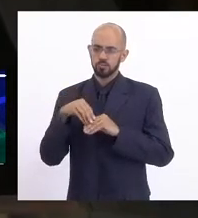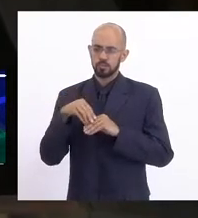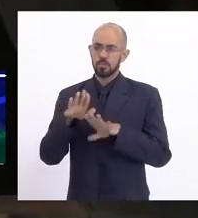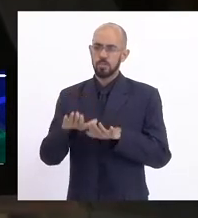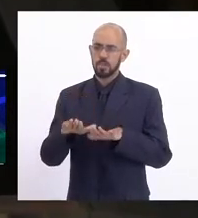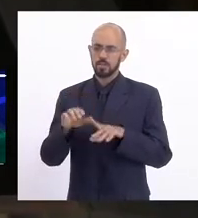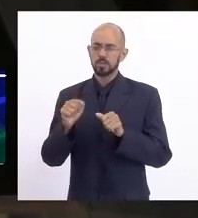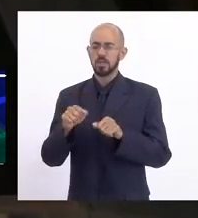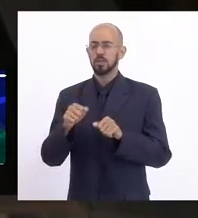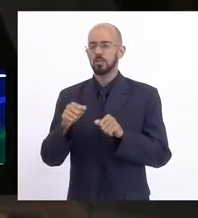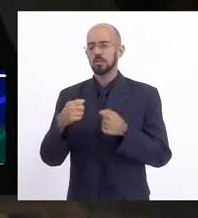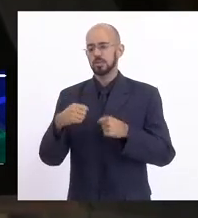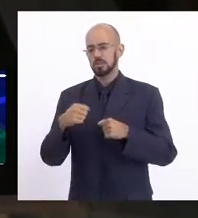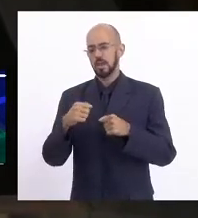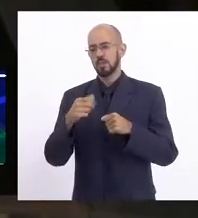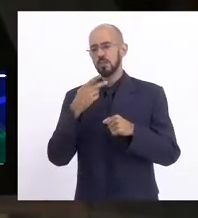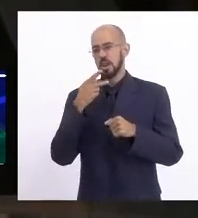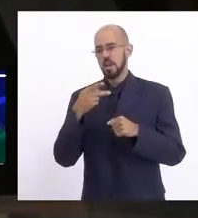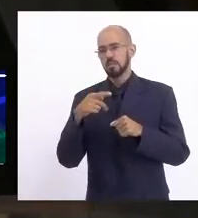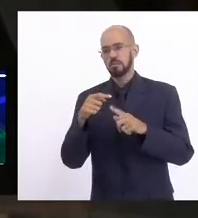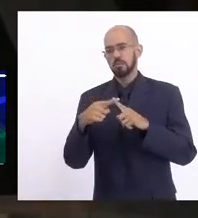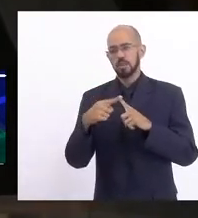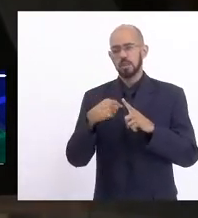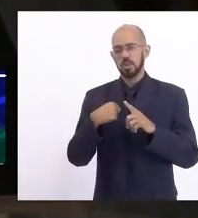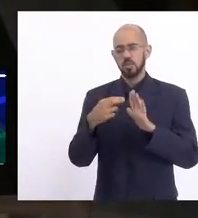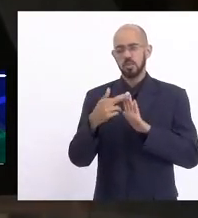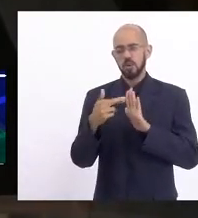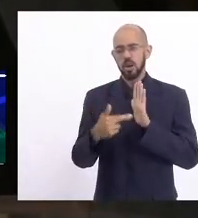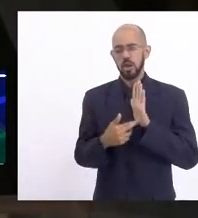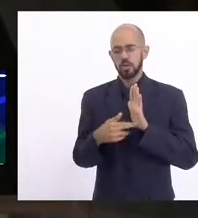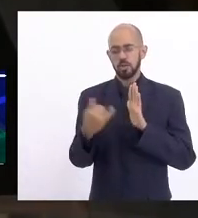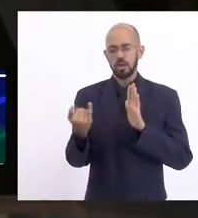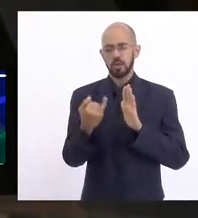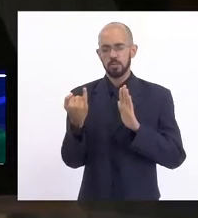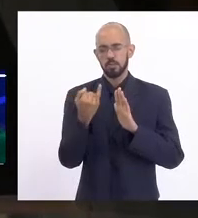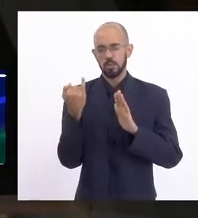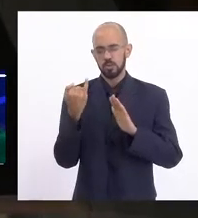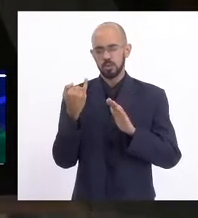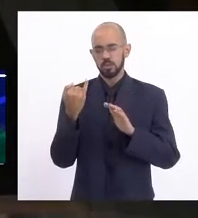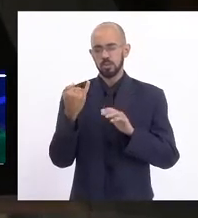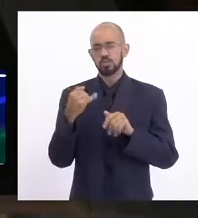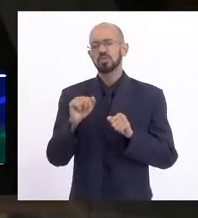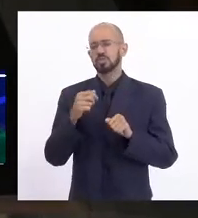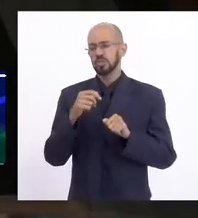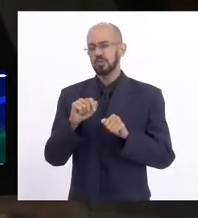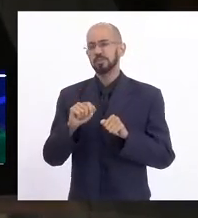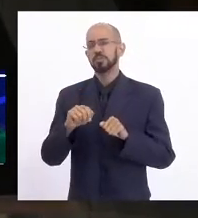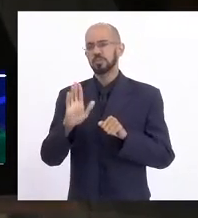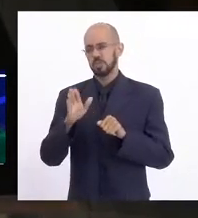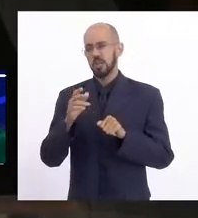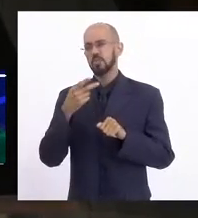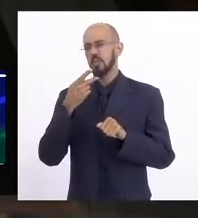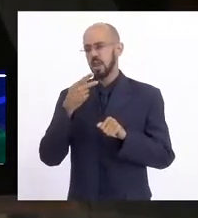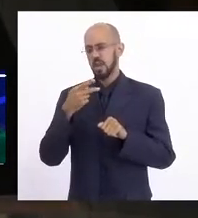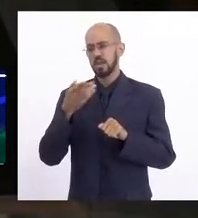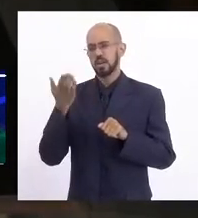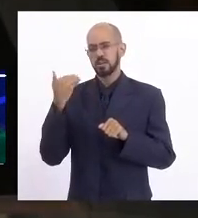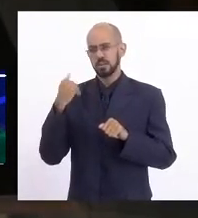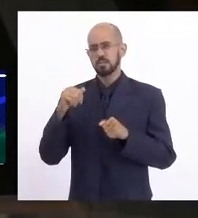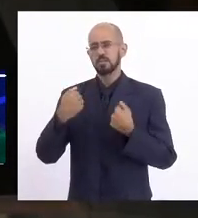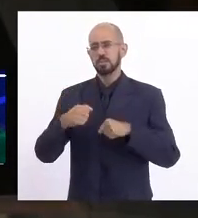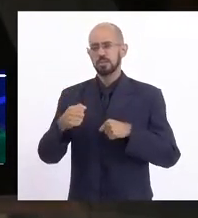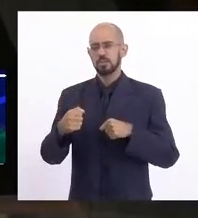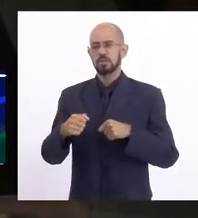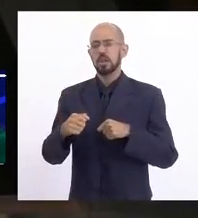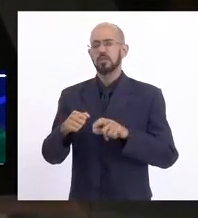questão de fazê-la, porque como relator dessa CPI era importante minimamente, de novo, já fiz isso algumas vezes, restituir na sessão de